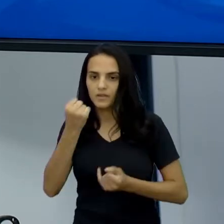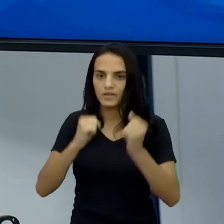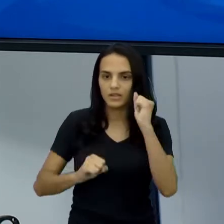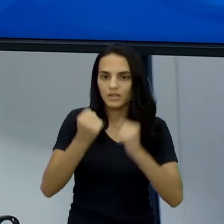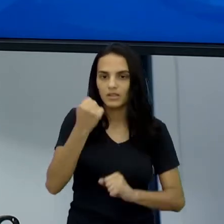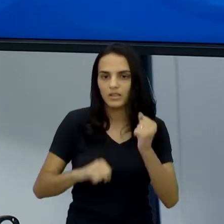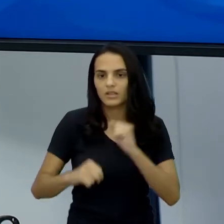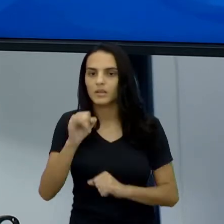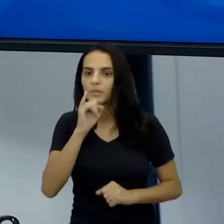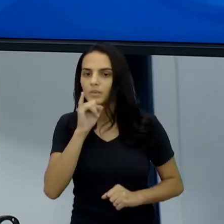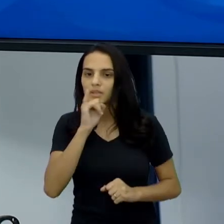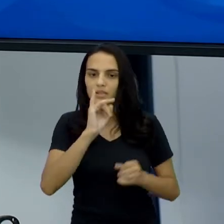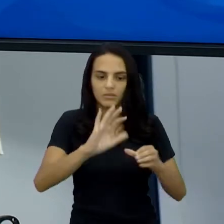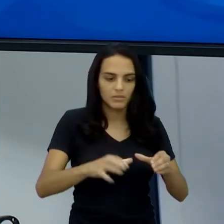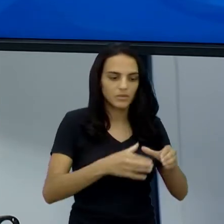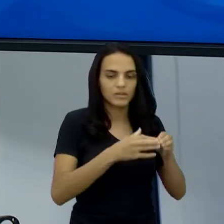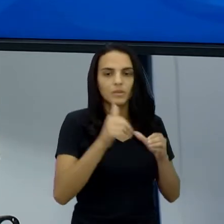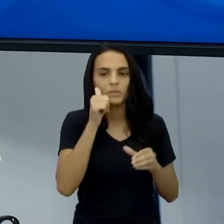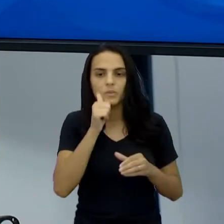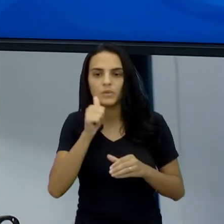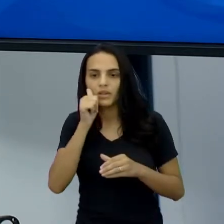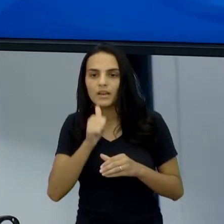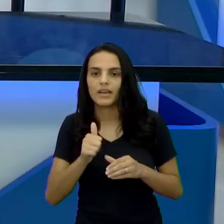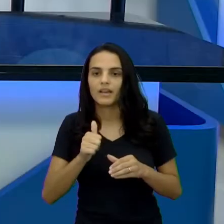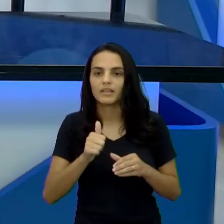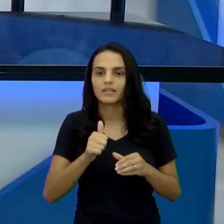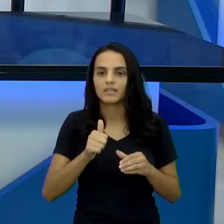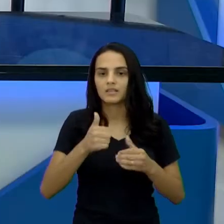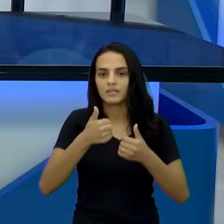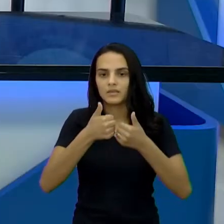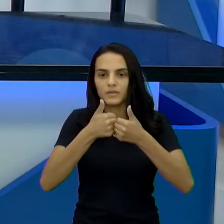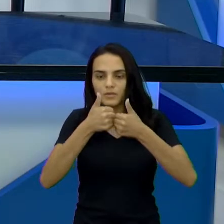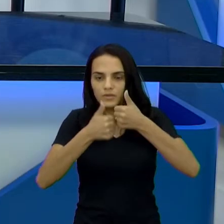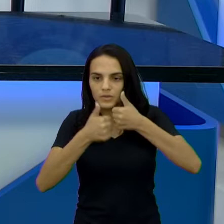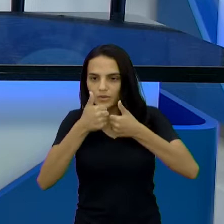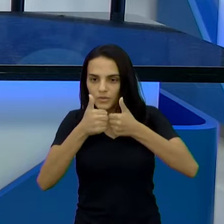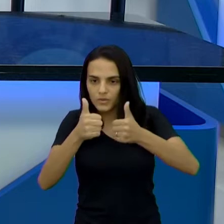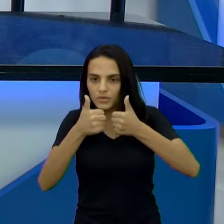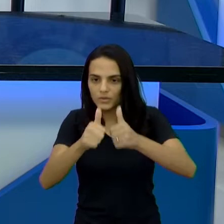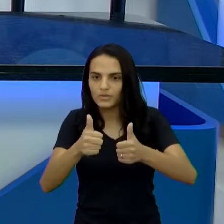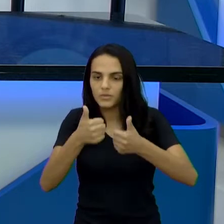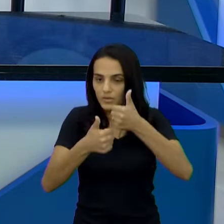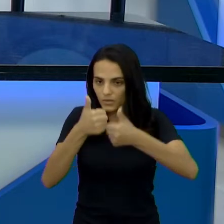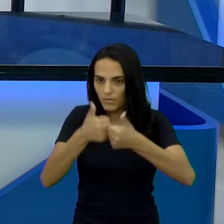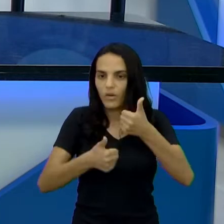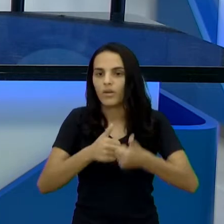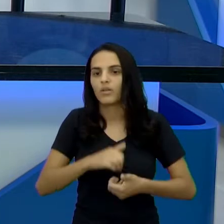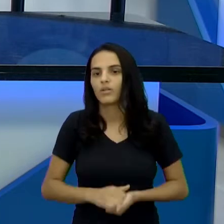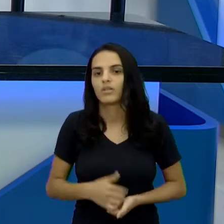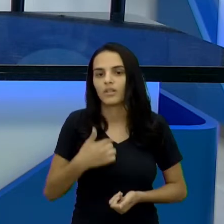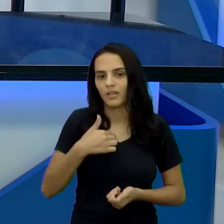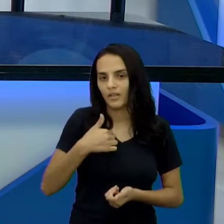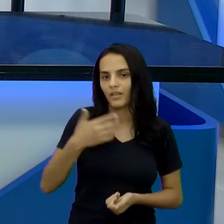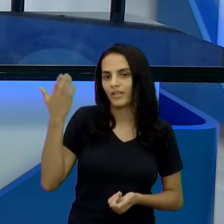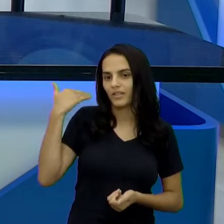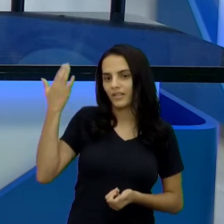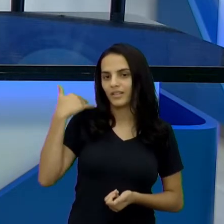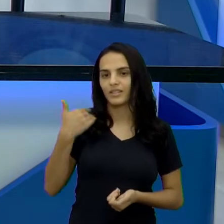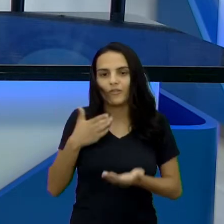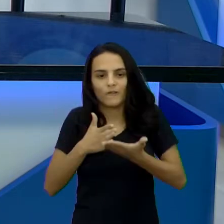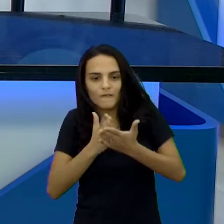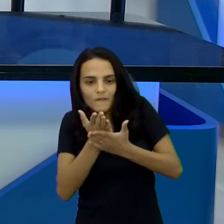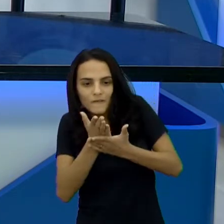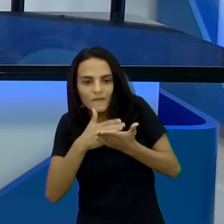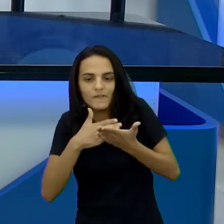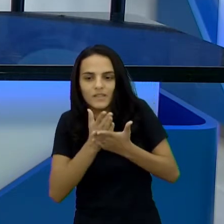trabalhar em time, não tinha muitas mulheres em times de futebol. E como eu era muito viciada, né? Não sou mais. Não. Em